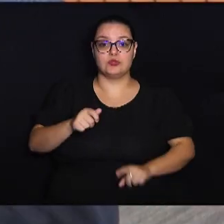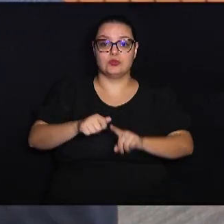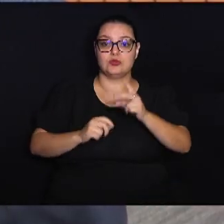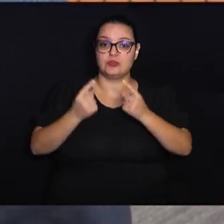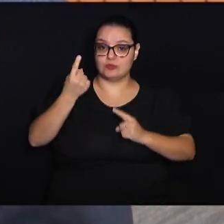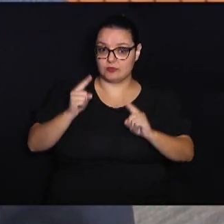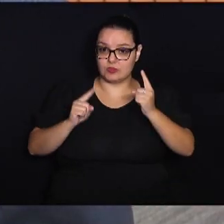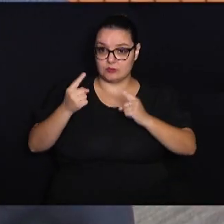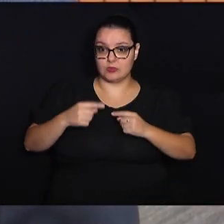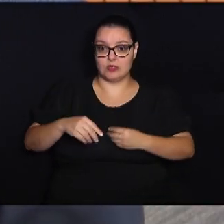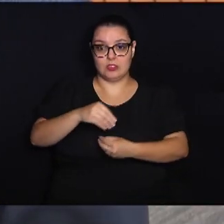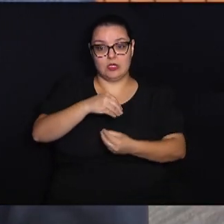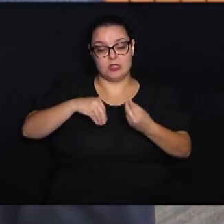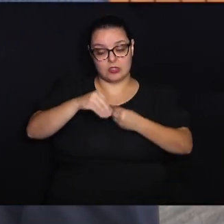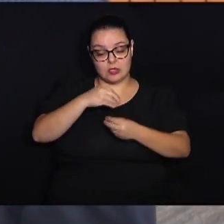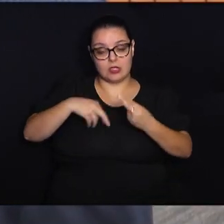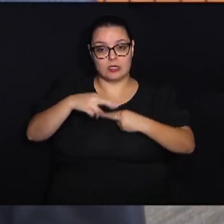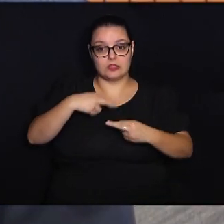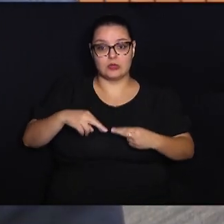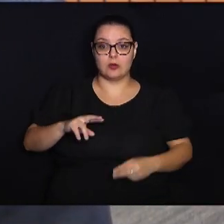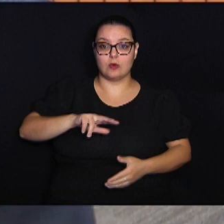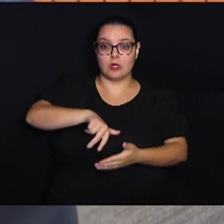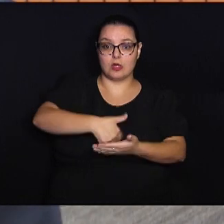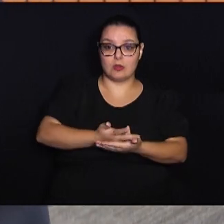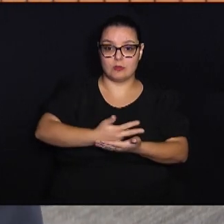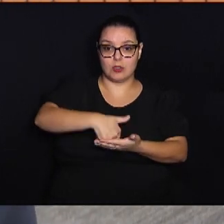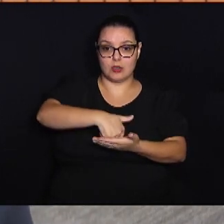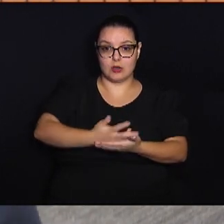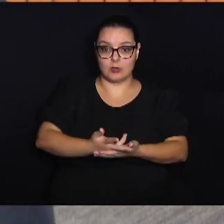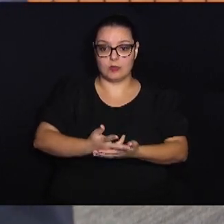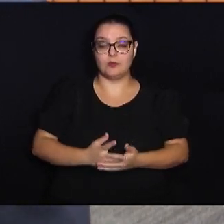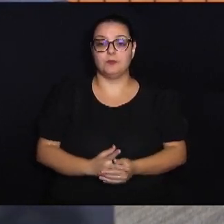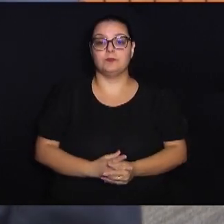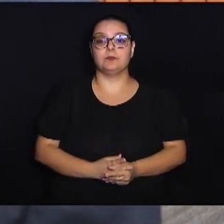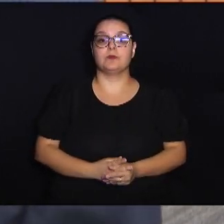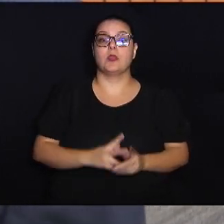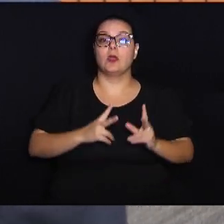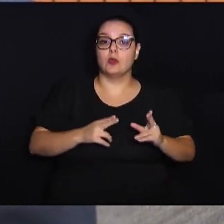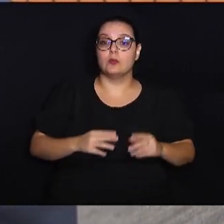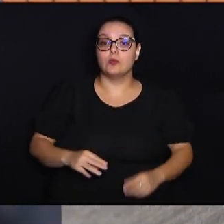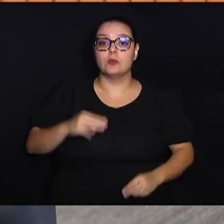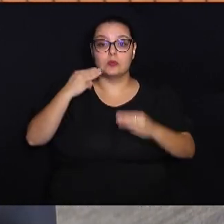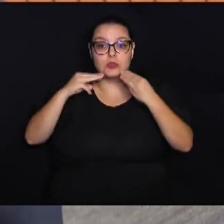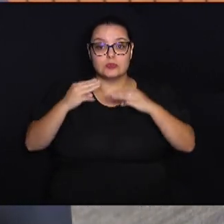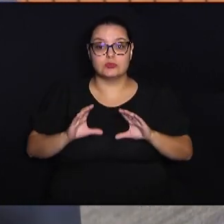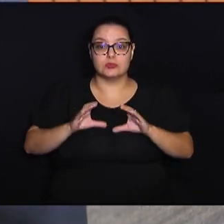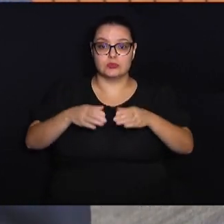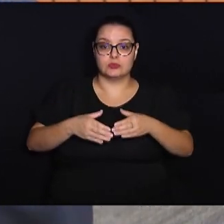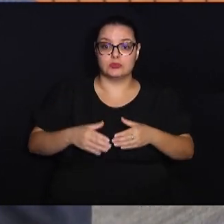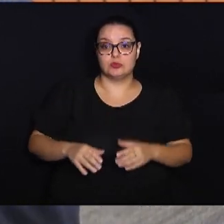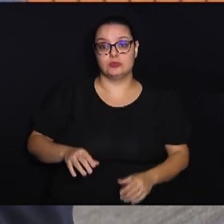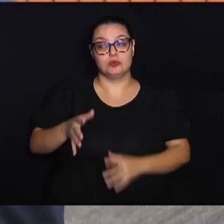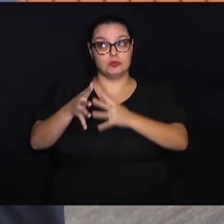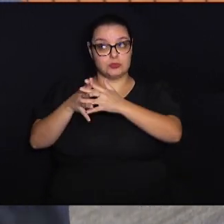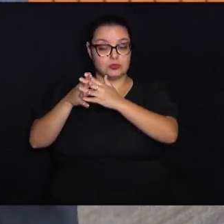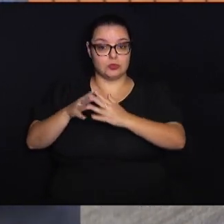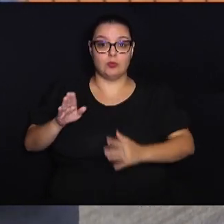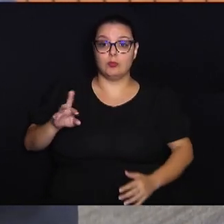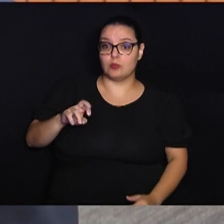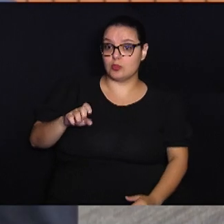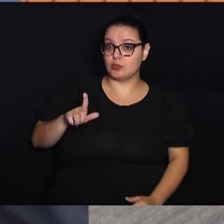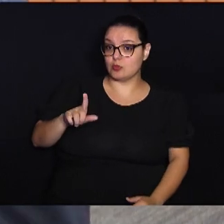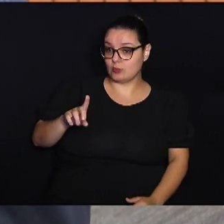favorável do relator, o vereador Carmo Luiz, teve pedido de vistas pelo vereador Cecílio Santos. O projeto institui